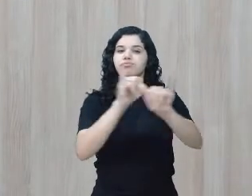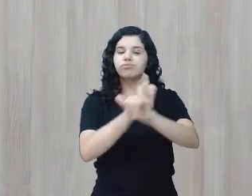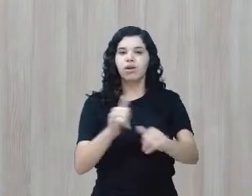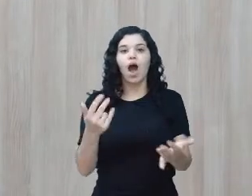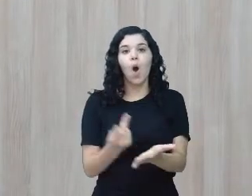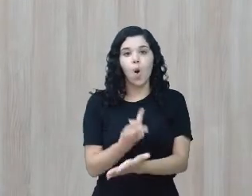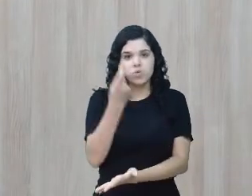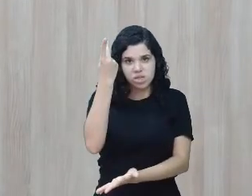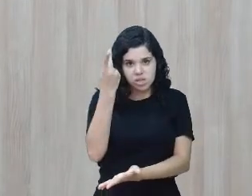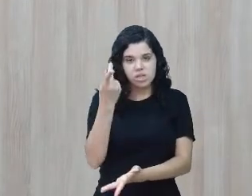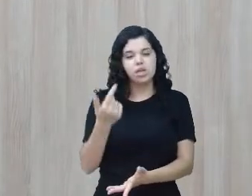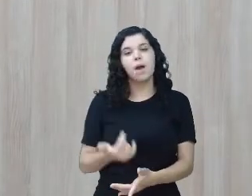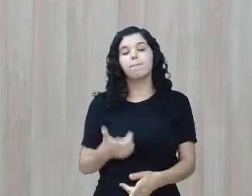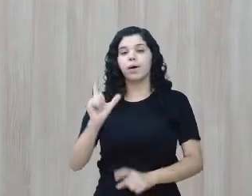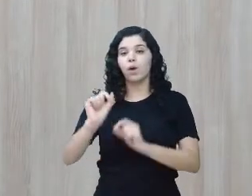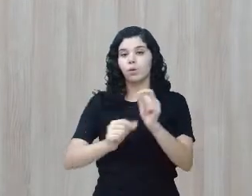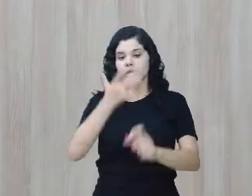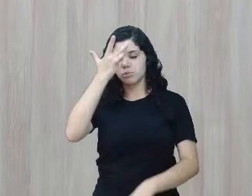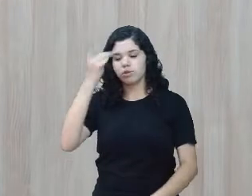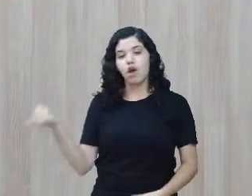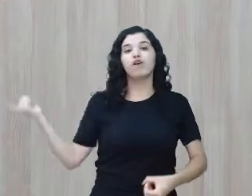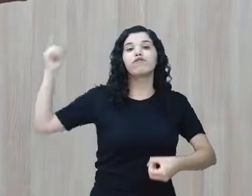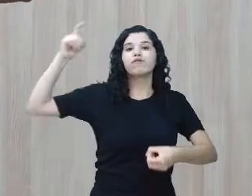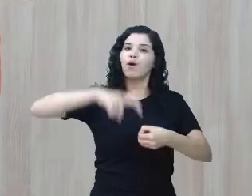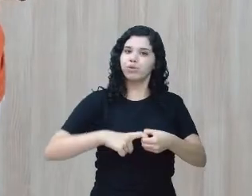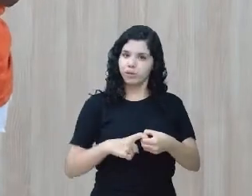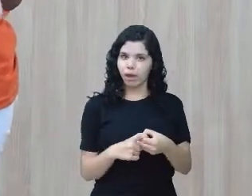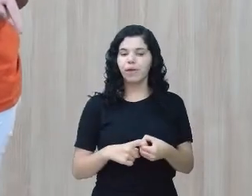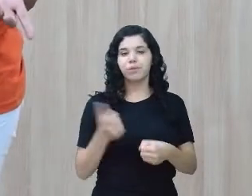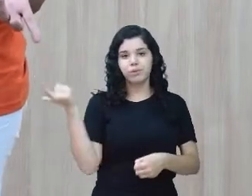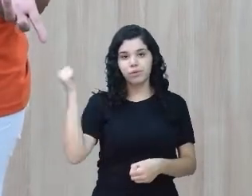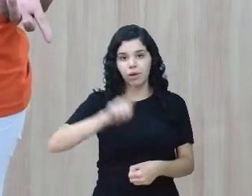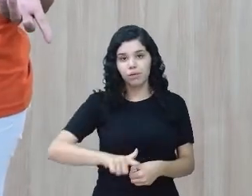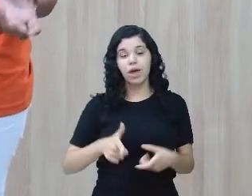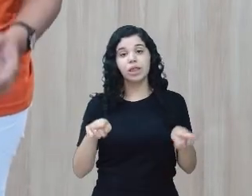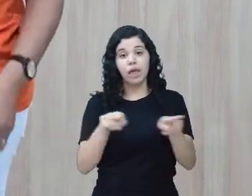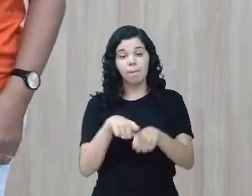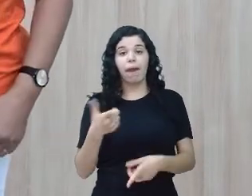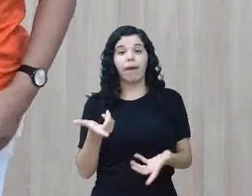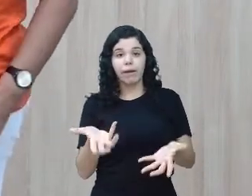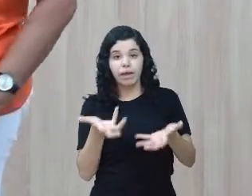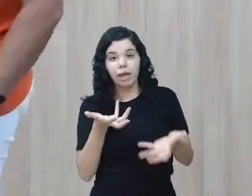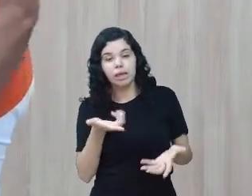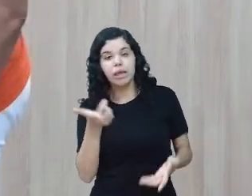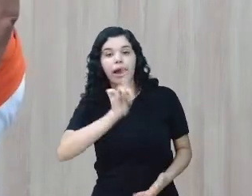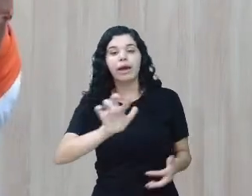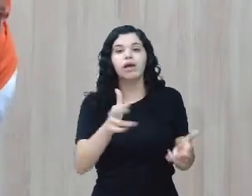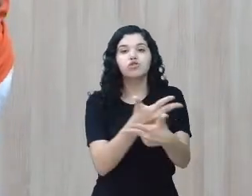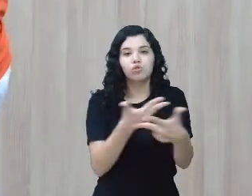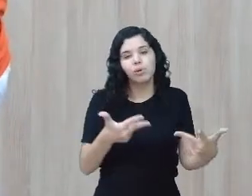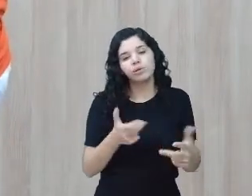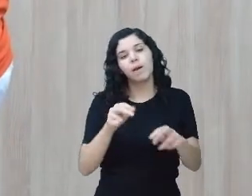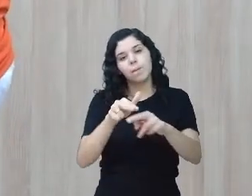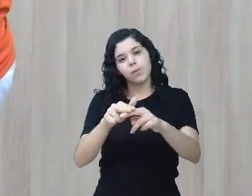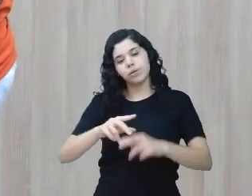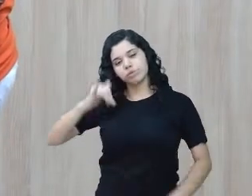fazia para poder trazer eles de volta, certo? E as pessoas queriam a recompensa, então trazia de volta.